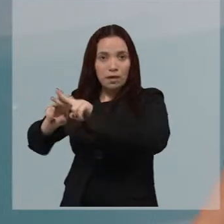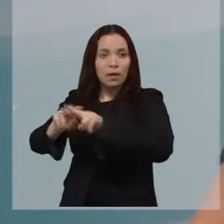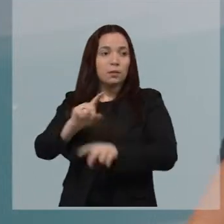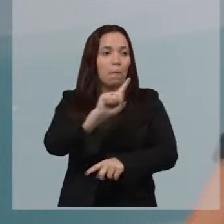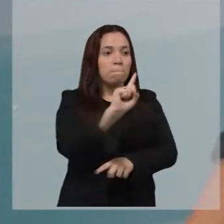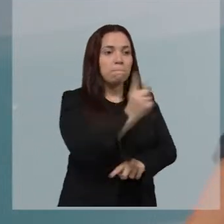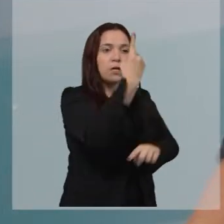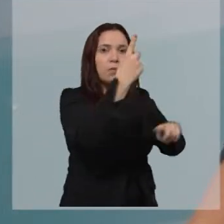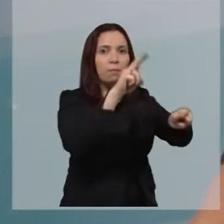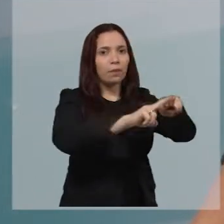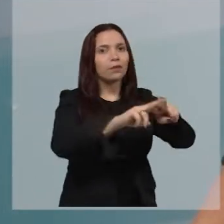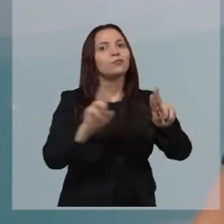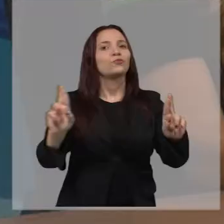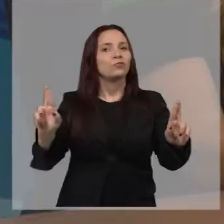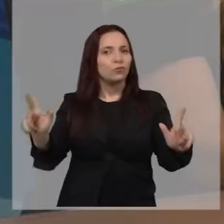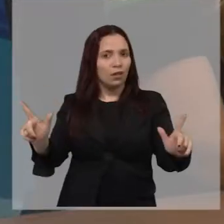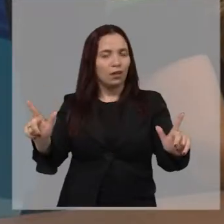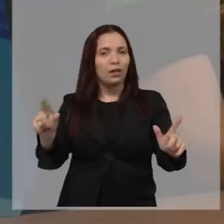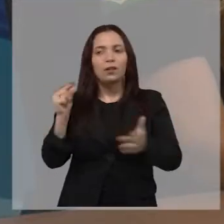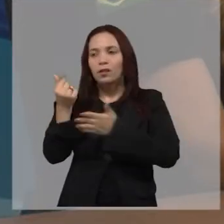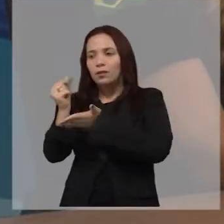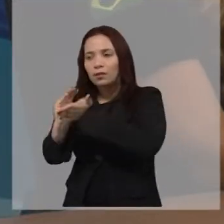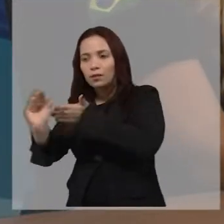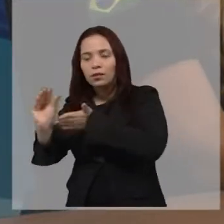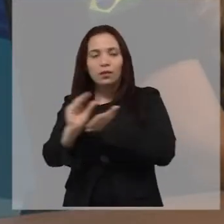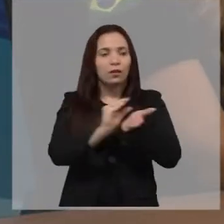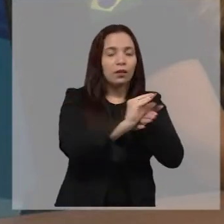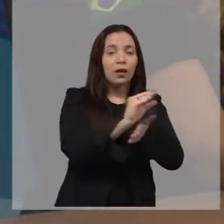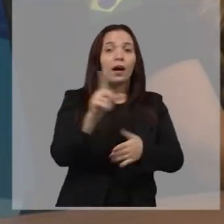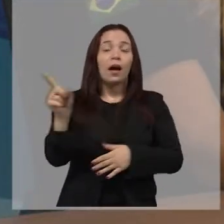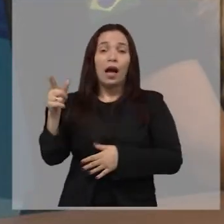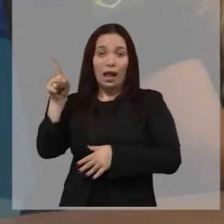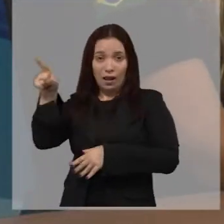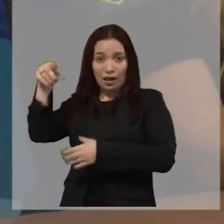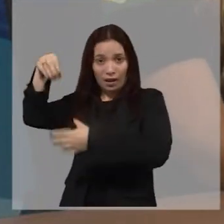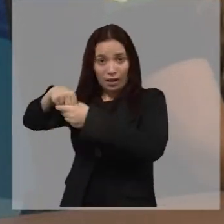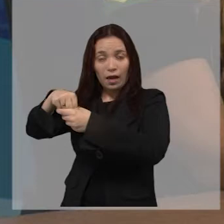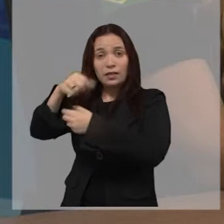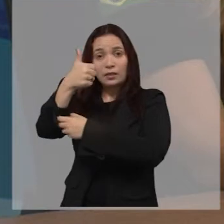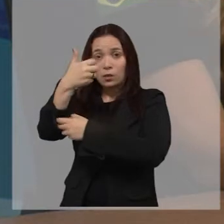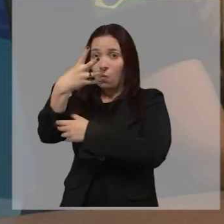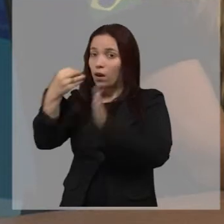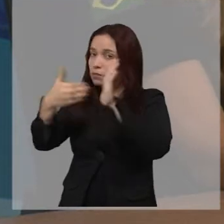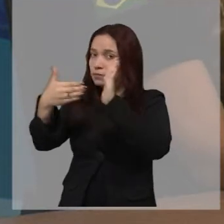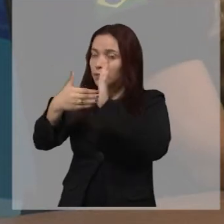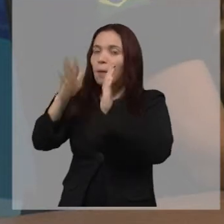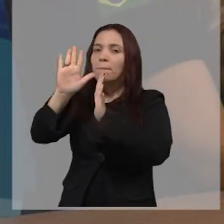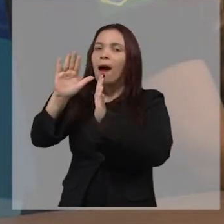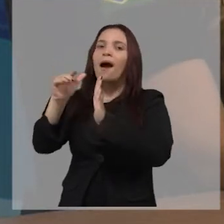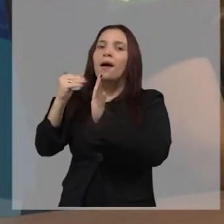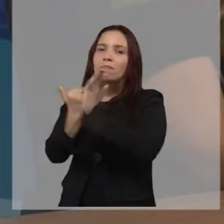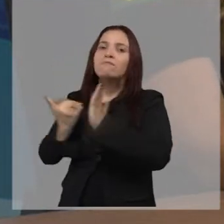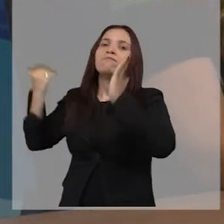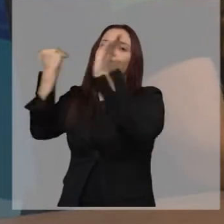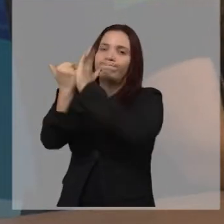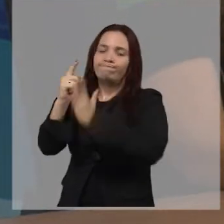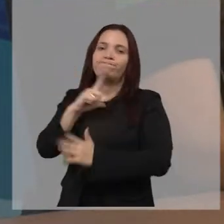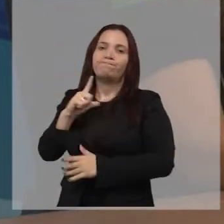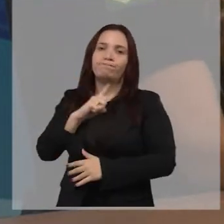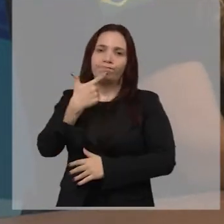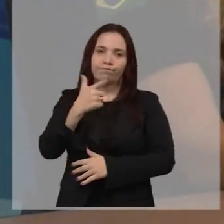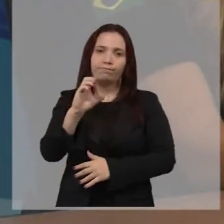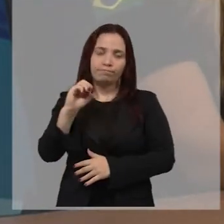custo. Eu acredito que, como eu relatei, né, capacidade é 140, hoje eu tenho 203 presos. Então, eu estou acima da capacidade, mais